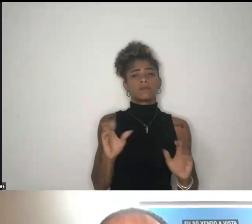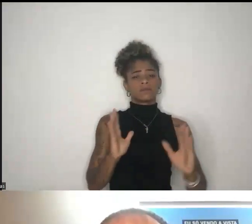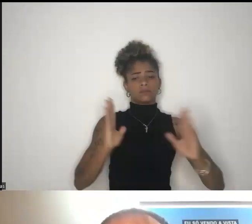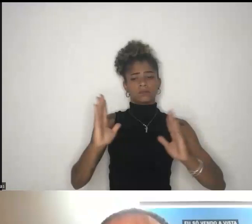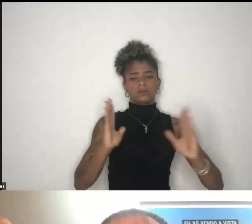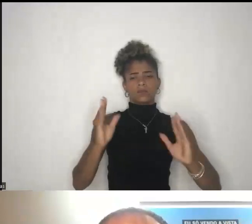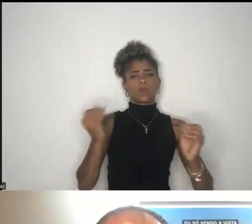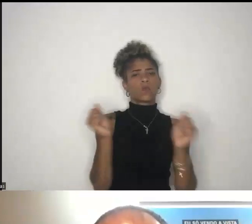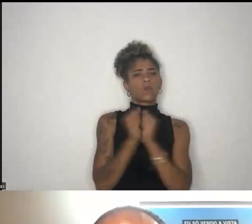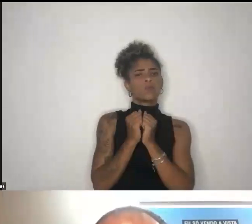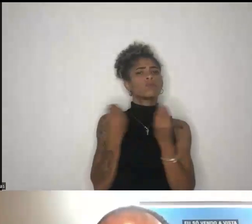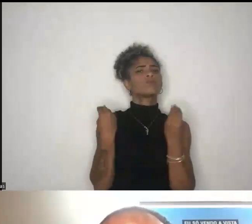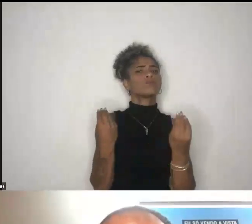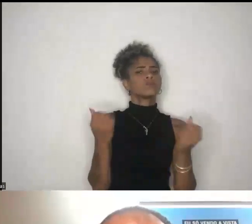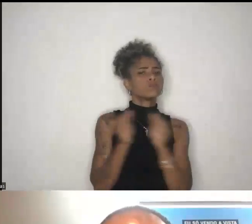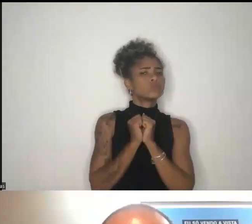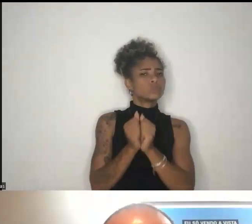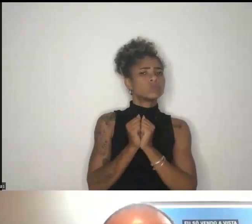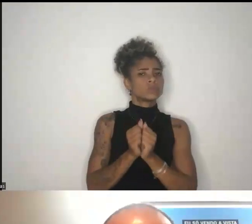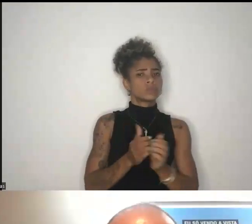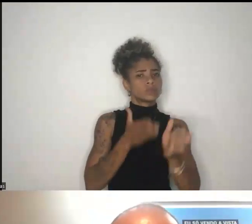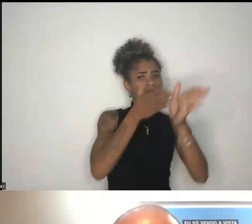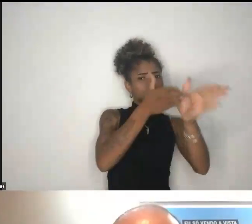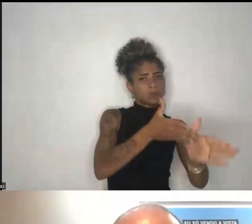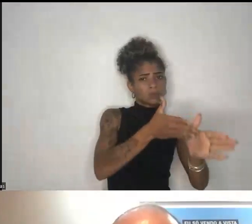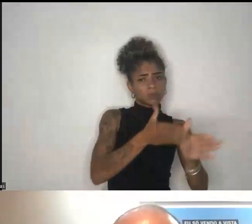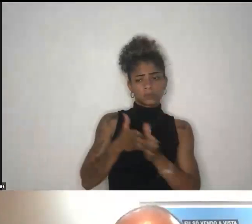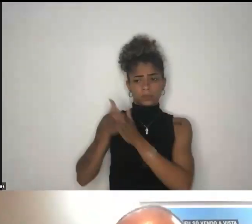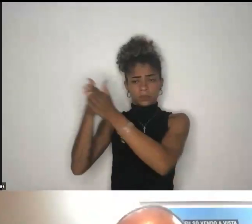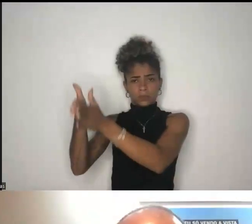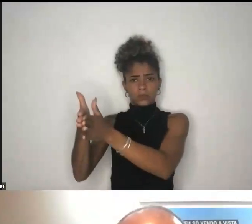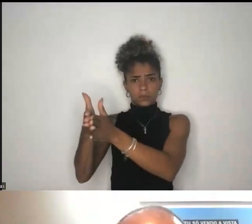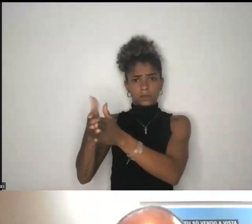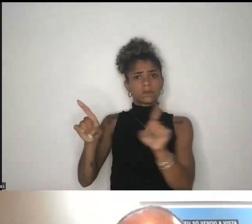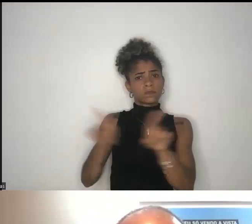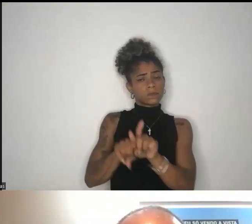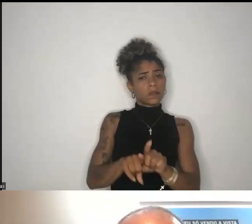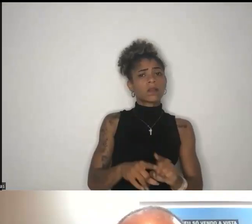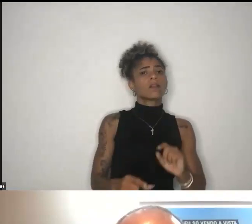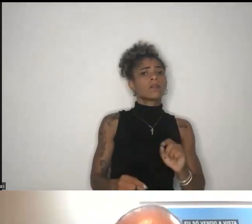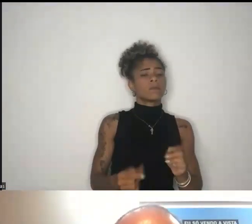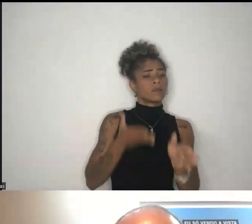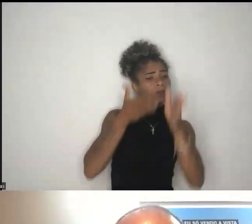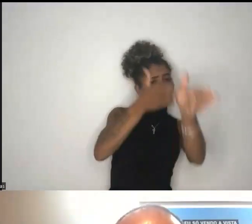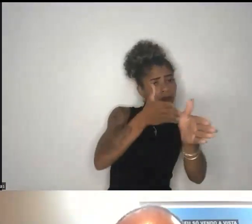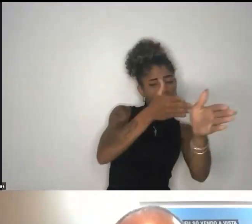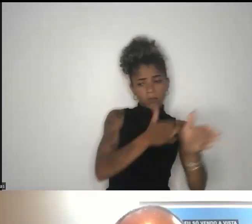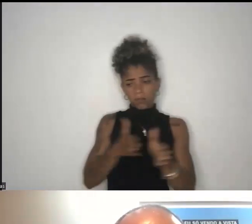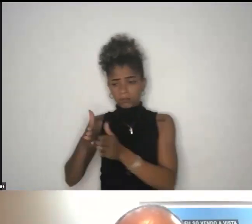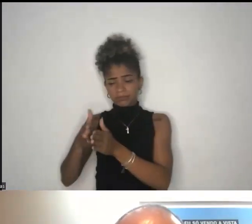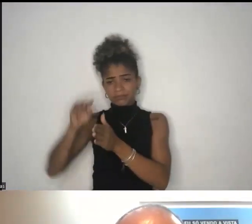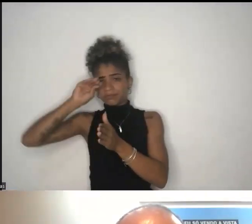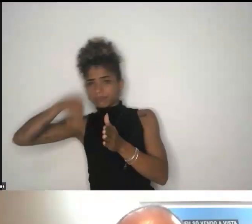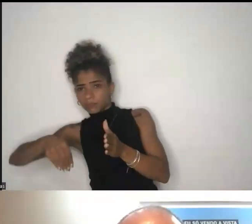é caminhão junto em disciplina e disciplina e também Essa coisa é quem financia no